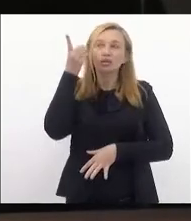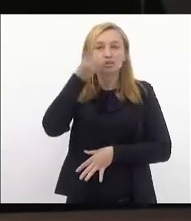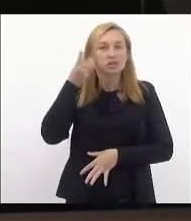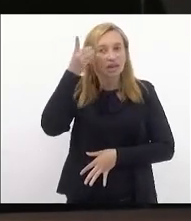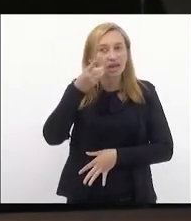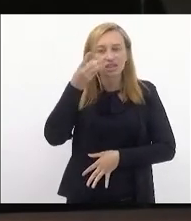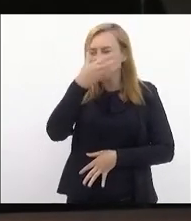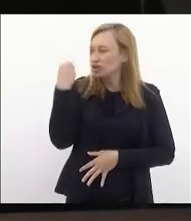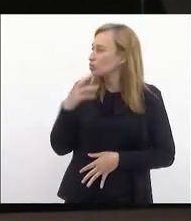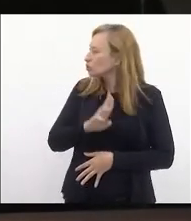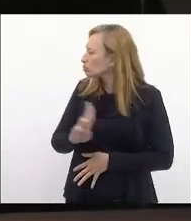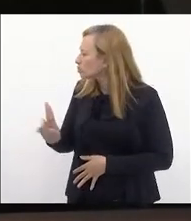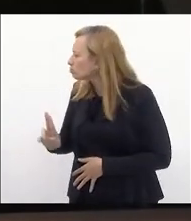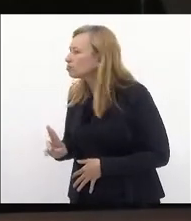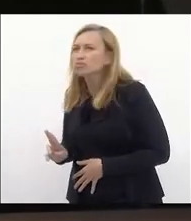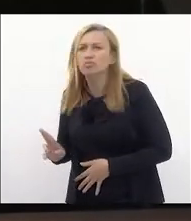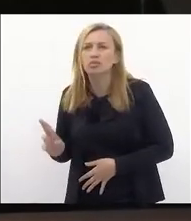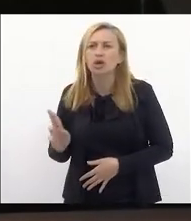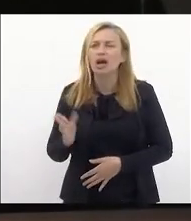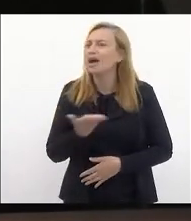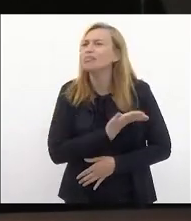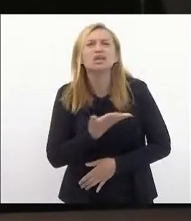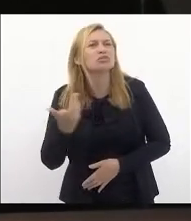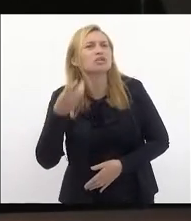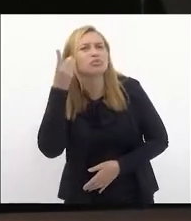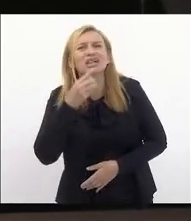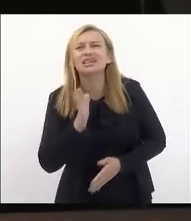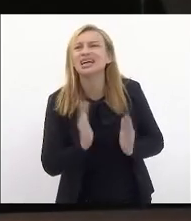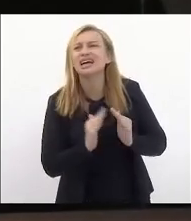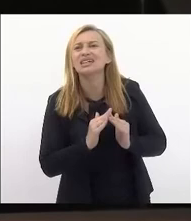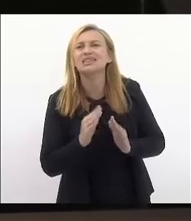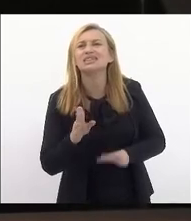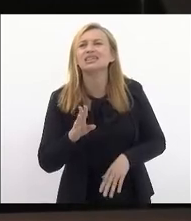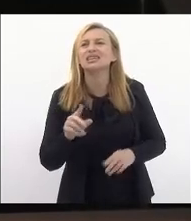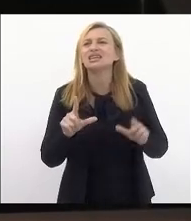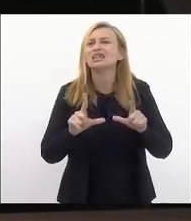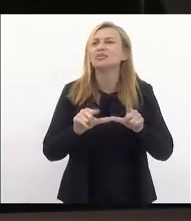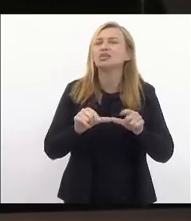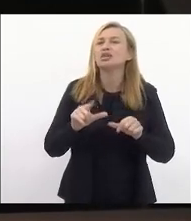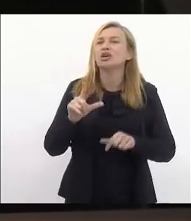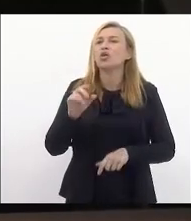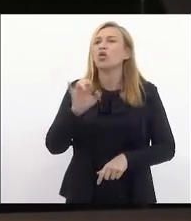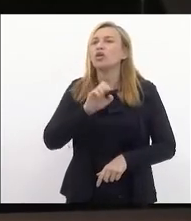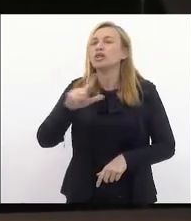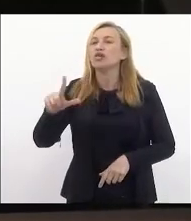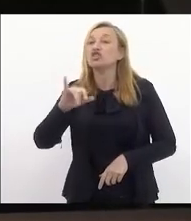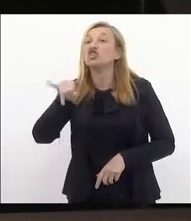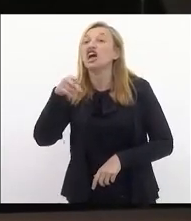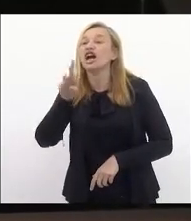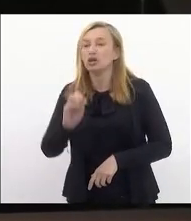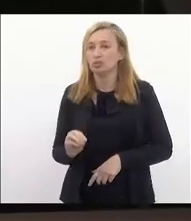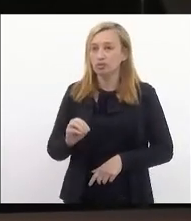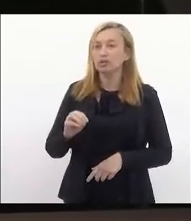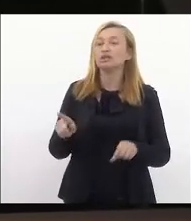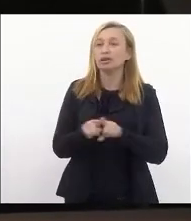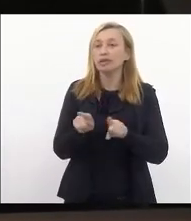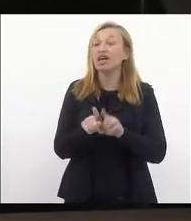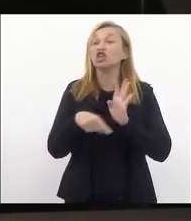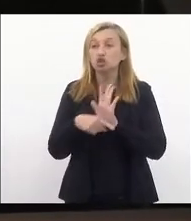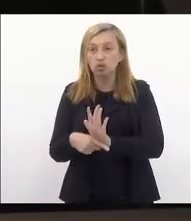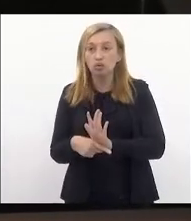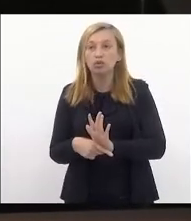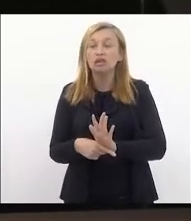esqueci o nome dele nosso amigo que é deputado aqui na casa que é de Bangu Coronel Jairo que também na época colaborou muito